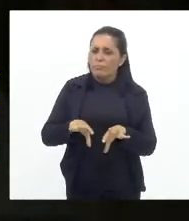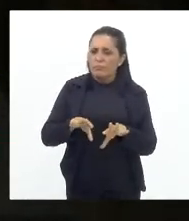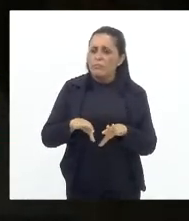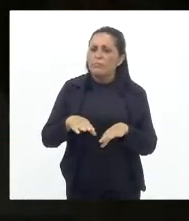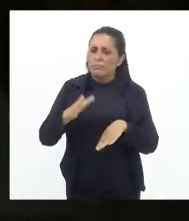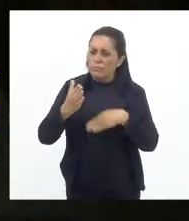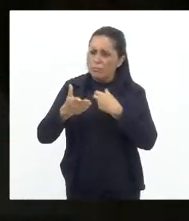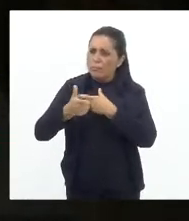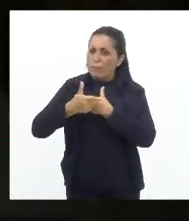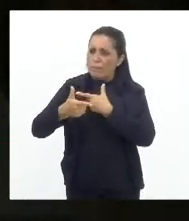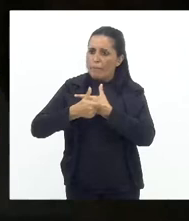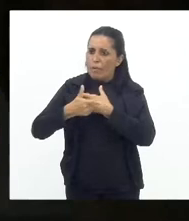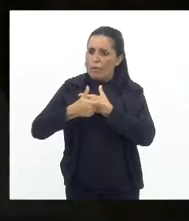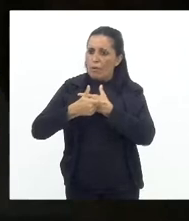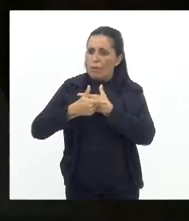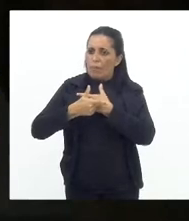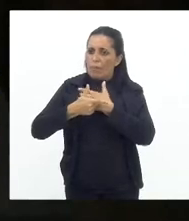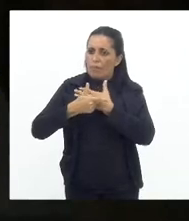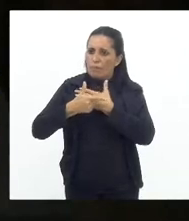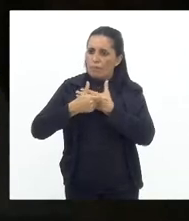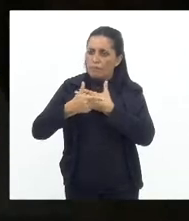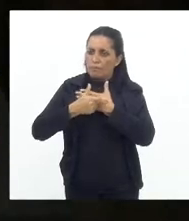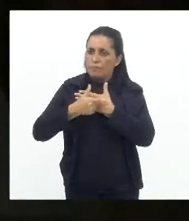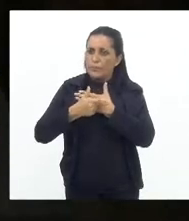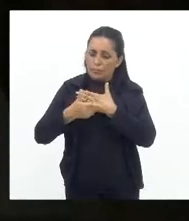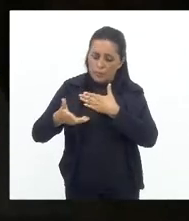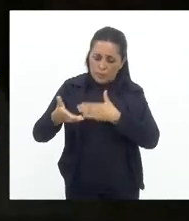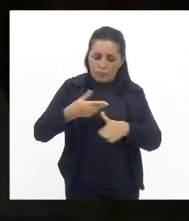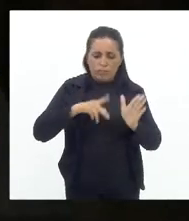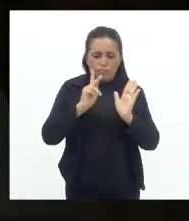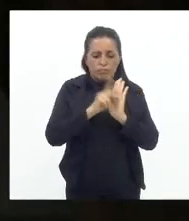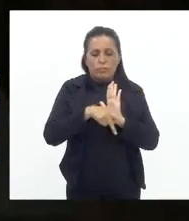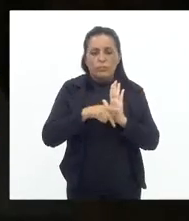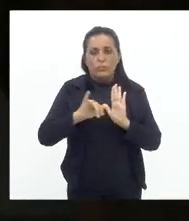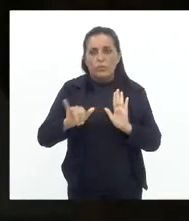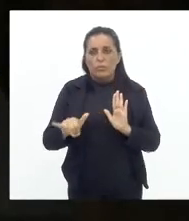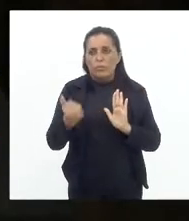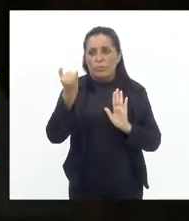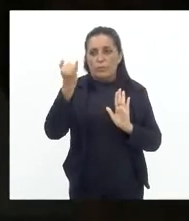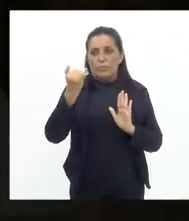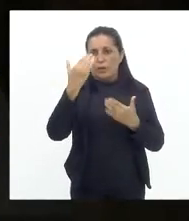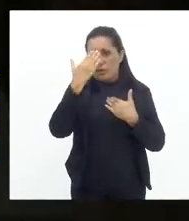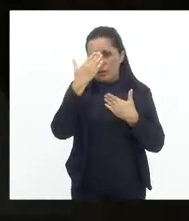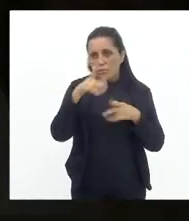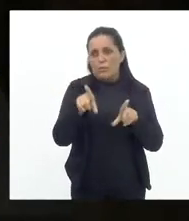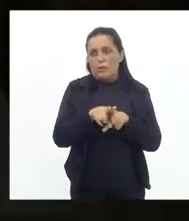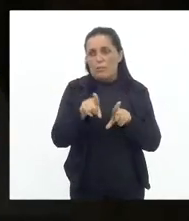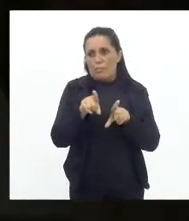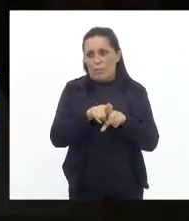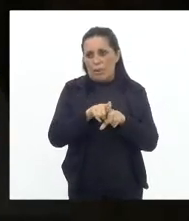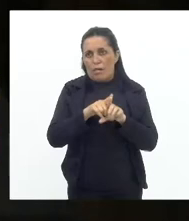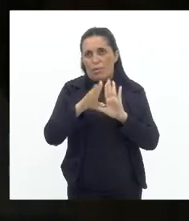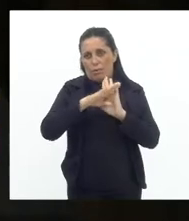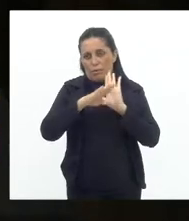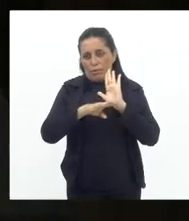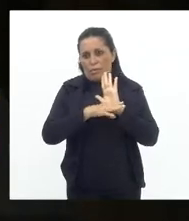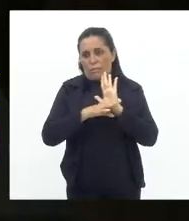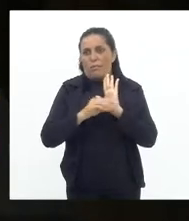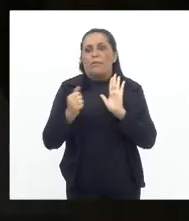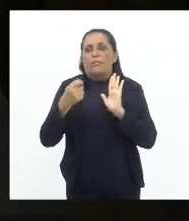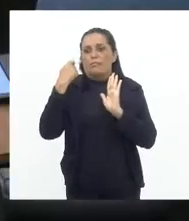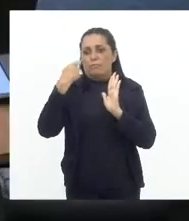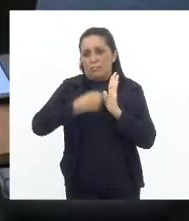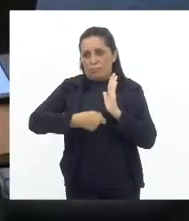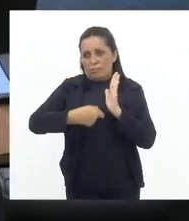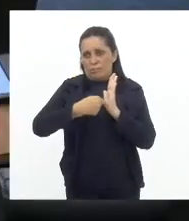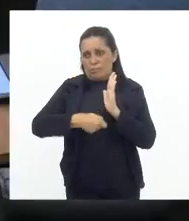muito relevante e que ele transmitir rapidamente aqui na casa para que a gente possa prová-lo e Agradeço também a concessão da Consultoria